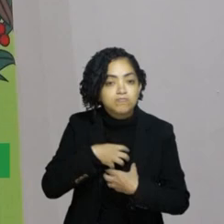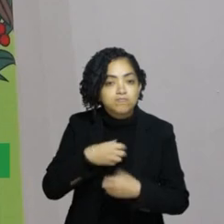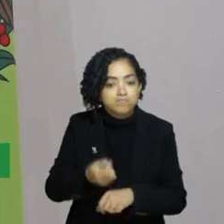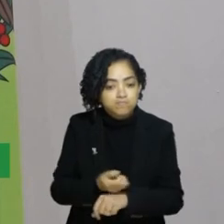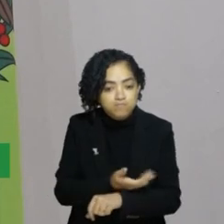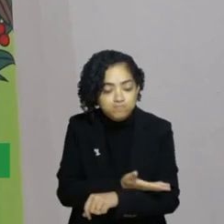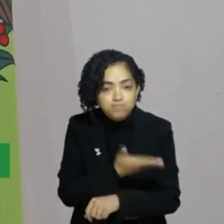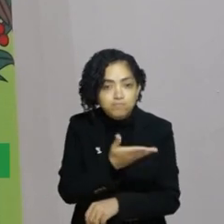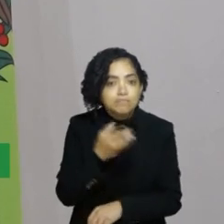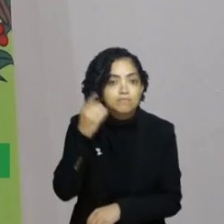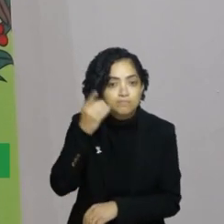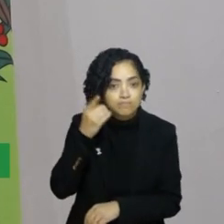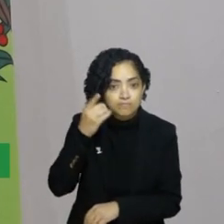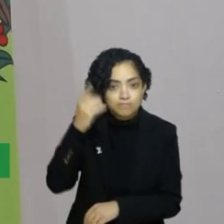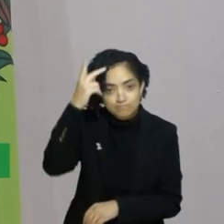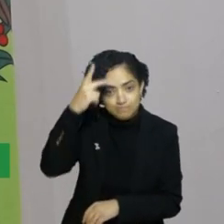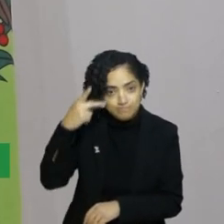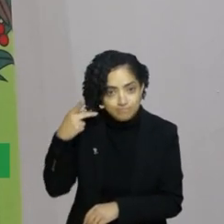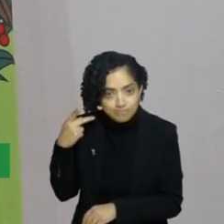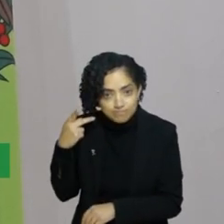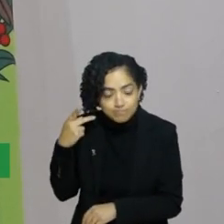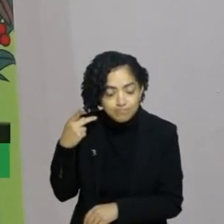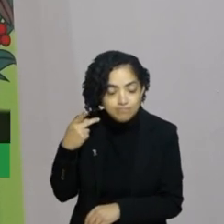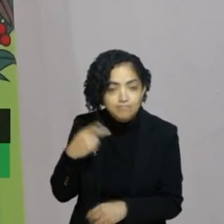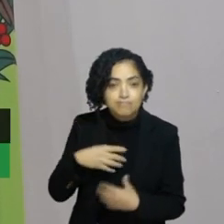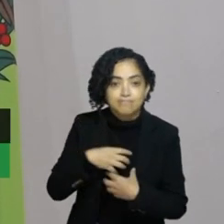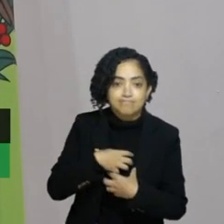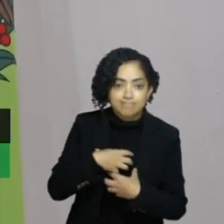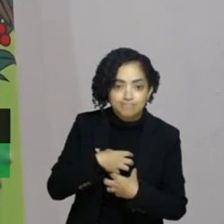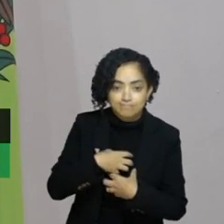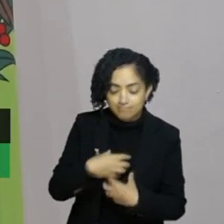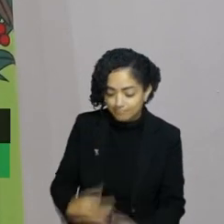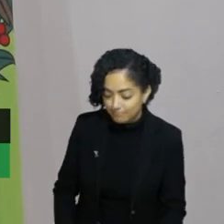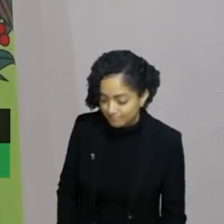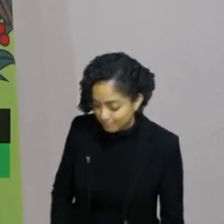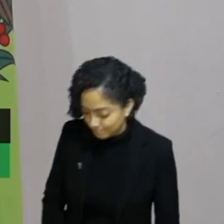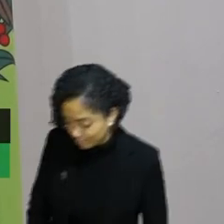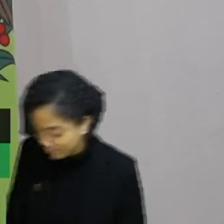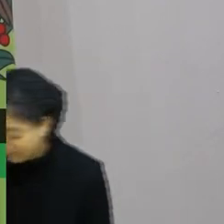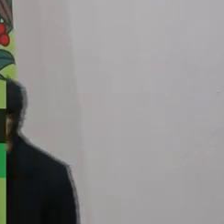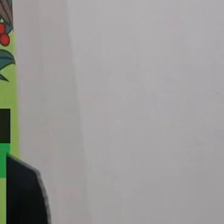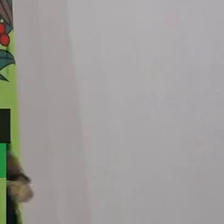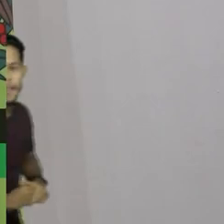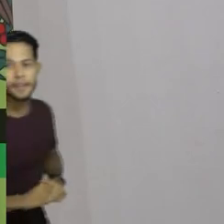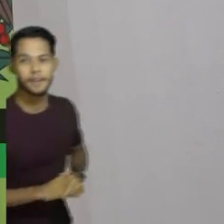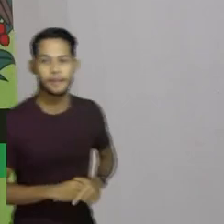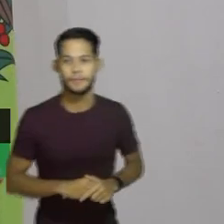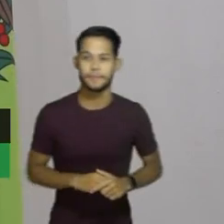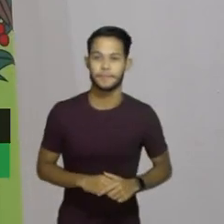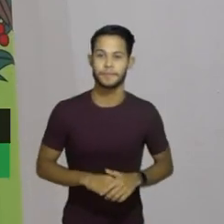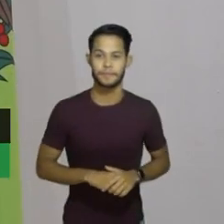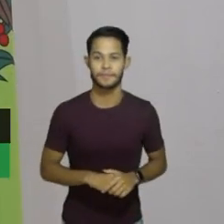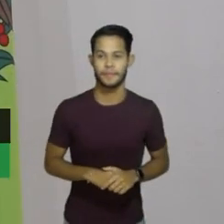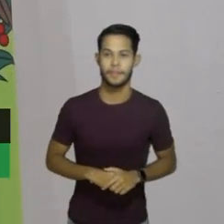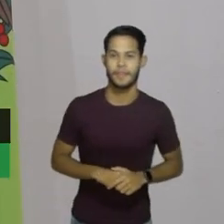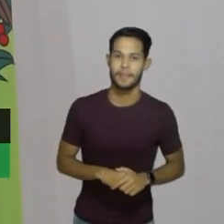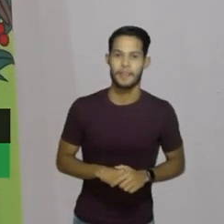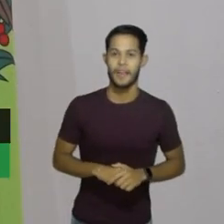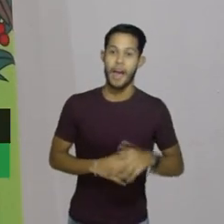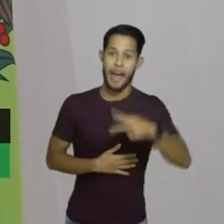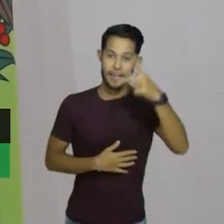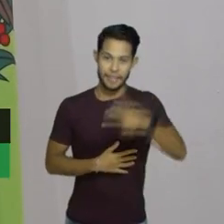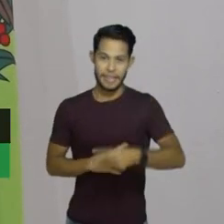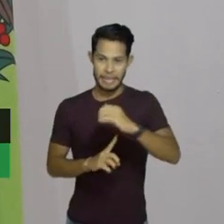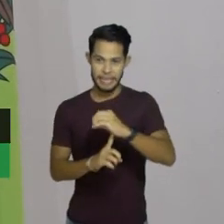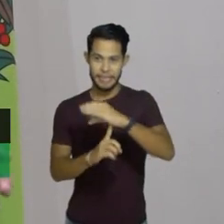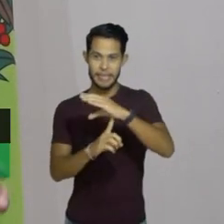deputada Paulinha toca aqui o coração e a alma de todos nós. E ao longo dos últimos dias, não só em Santa Catarina, mas no